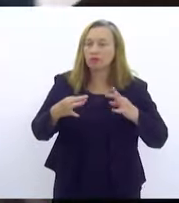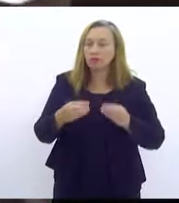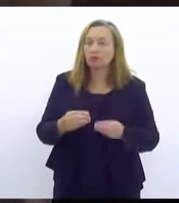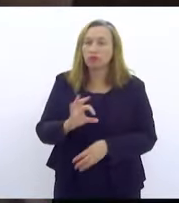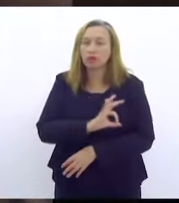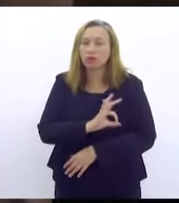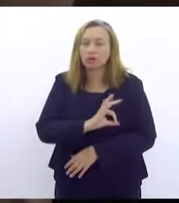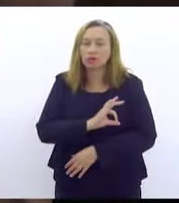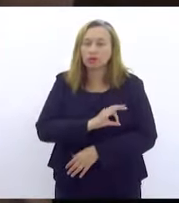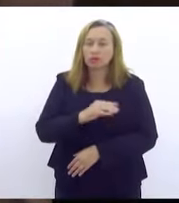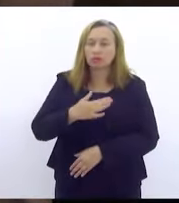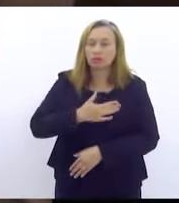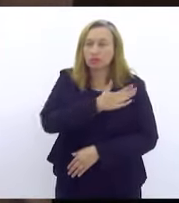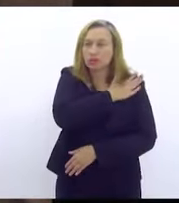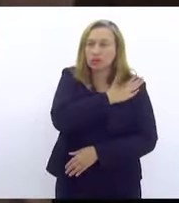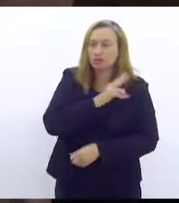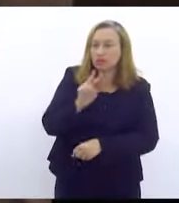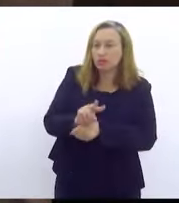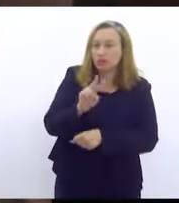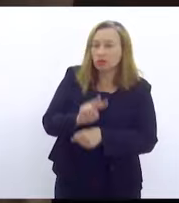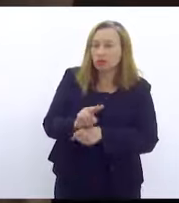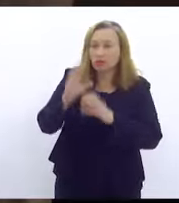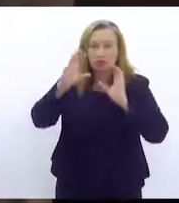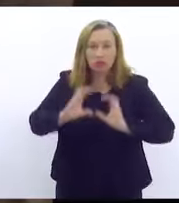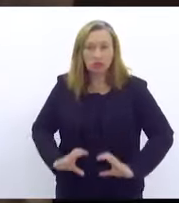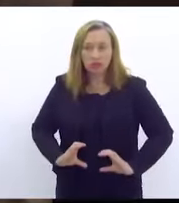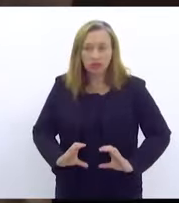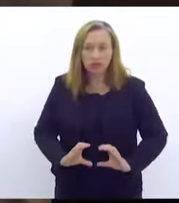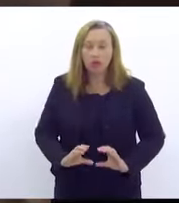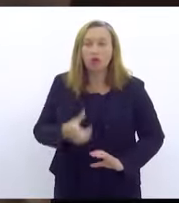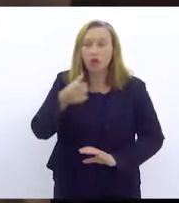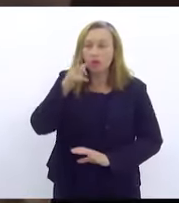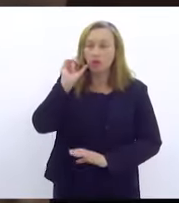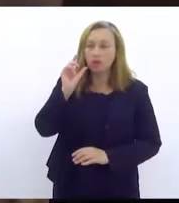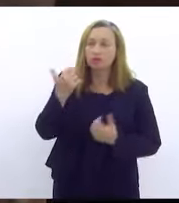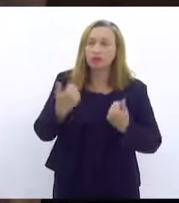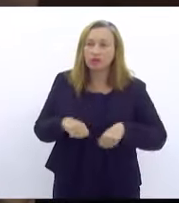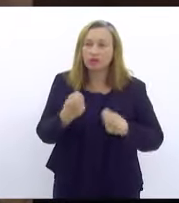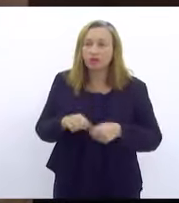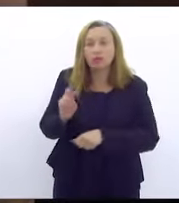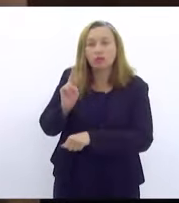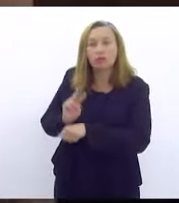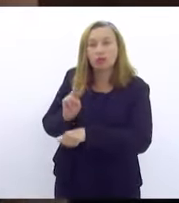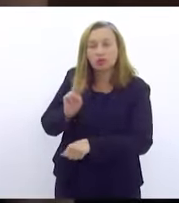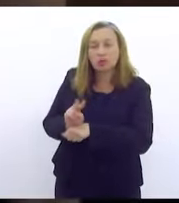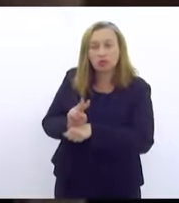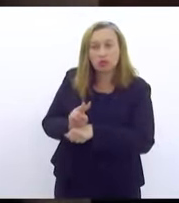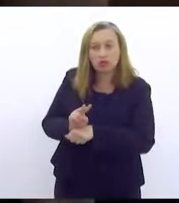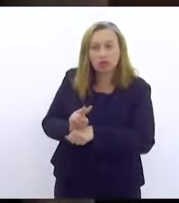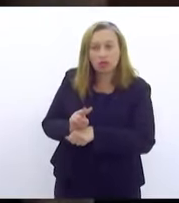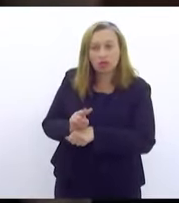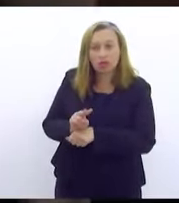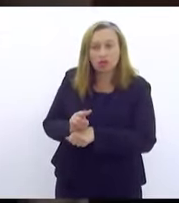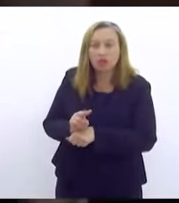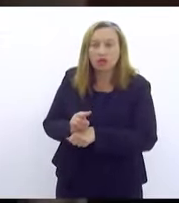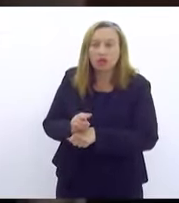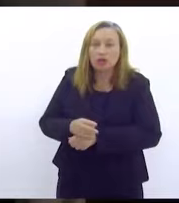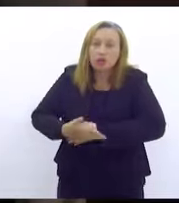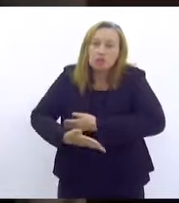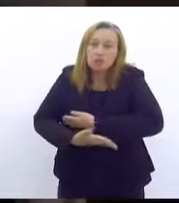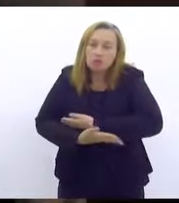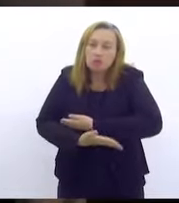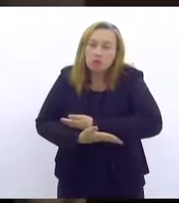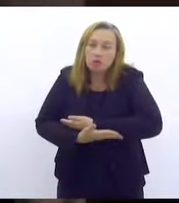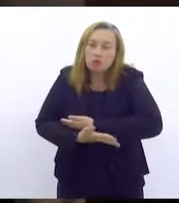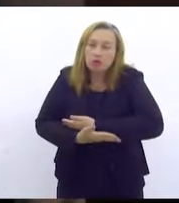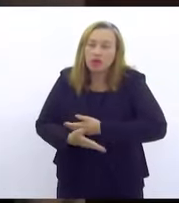militar, que tem que proteger o cidadão fluminense, ontem precisou dar uma de babá e teve que ir lá buscar